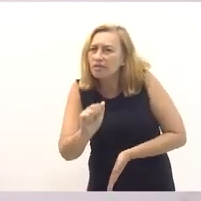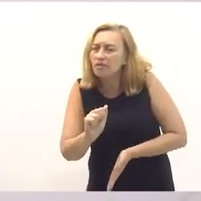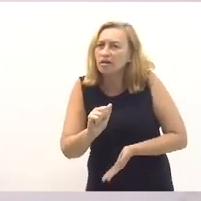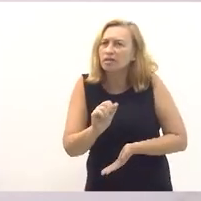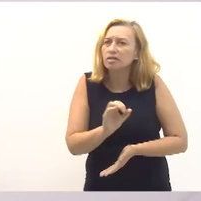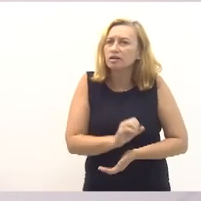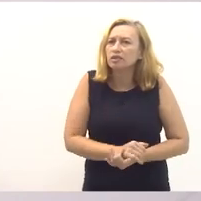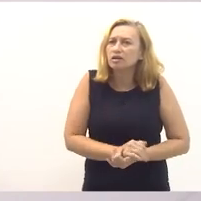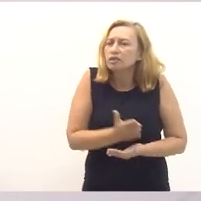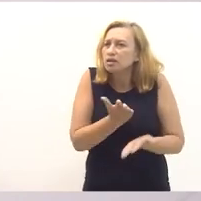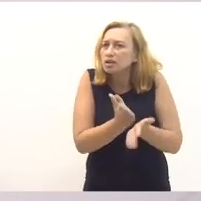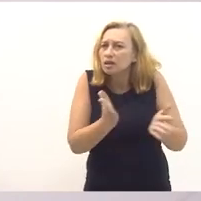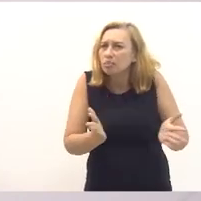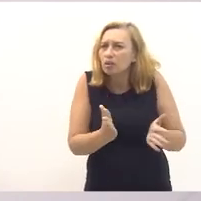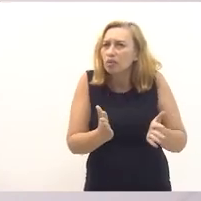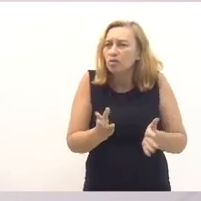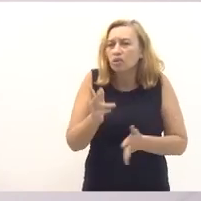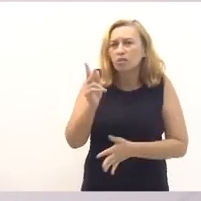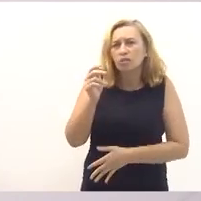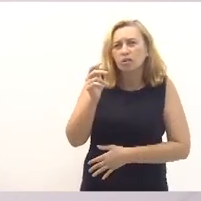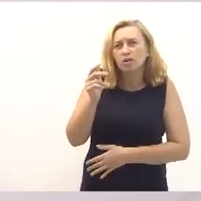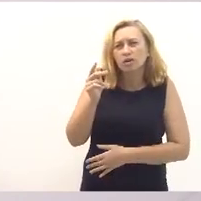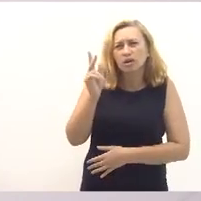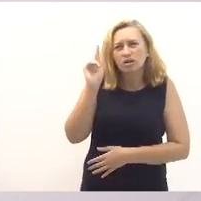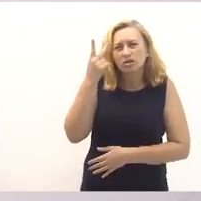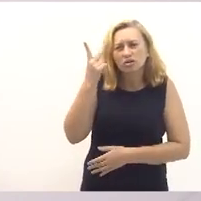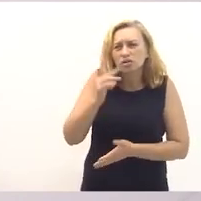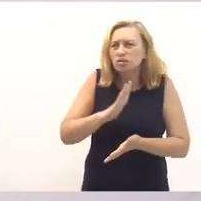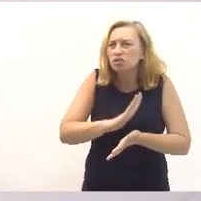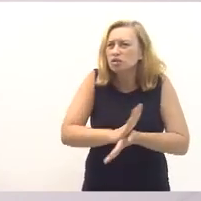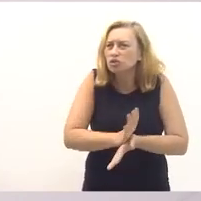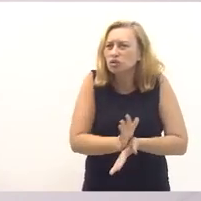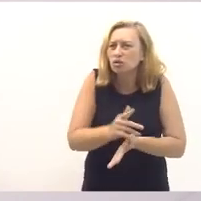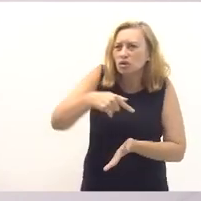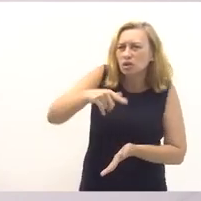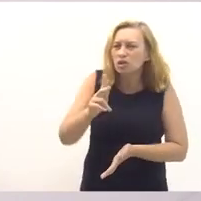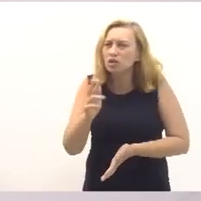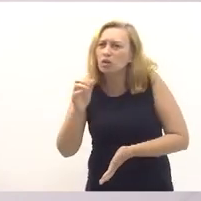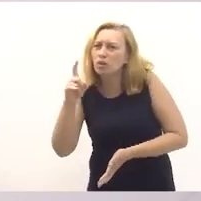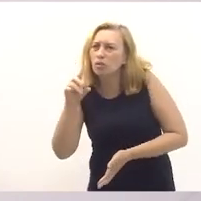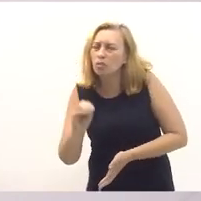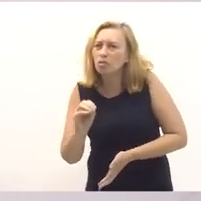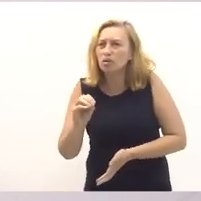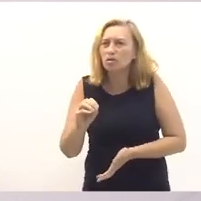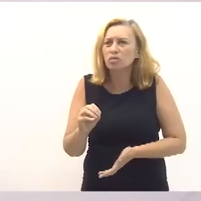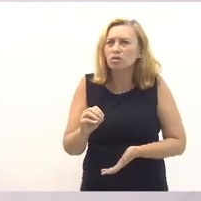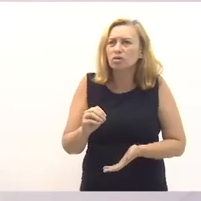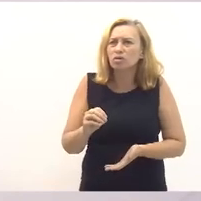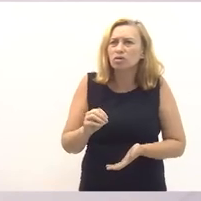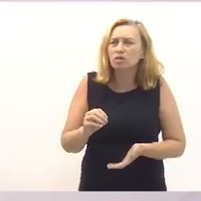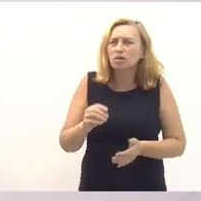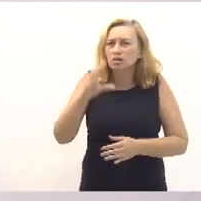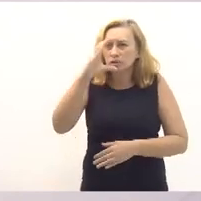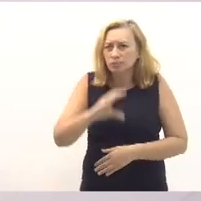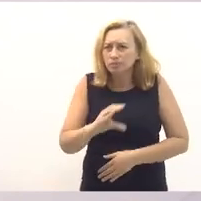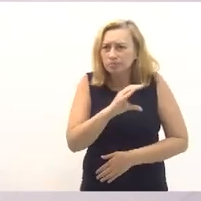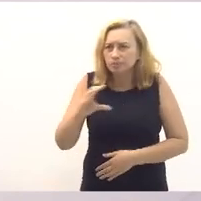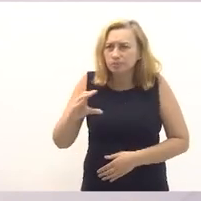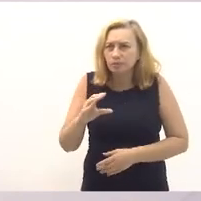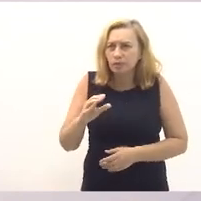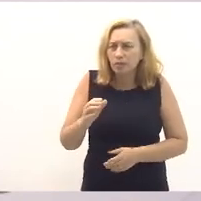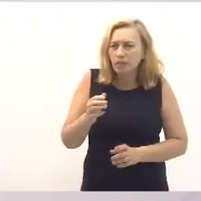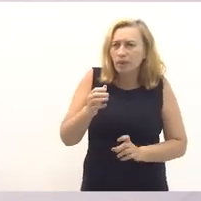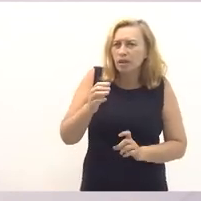e quando acabou a história né quando destruir o quilombo e acabou estudo como a Igreja Católica dominava